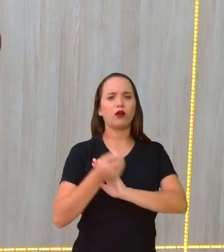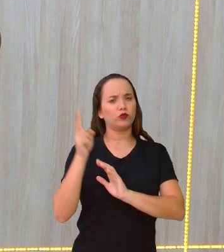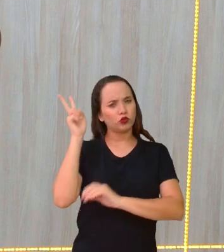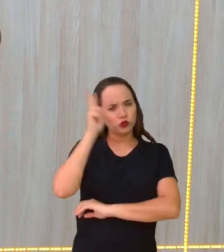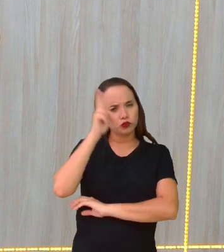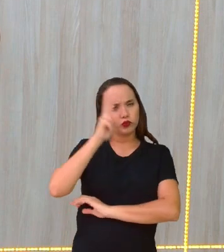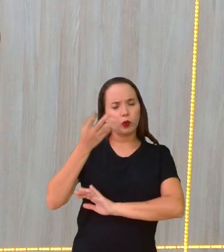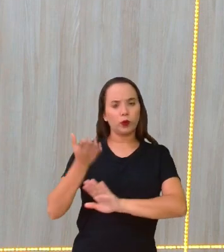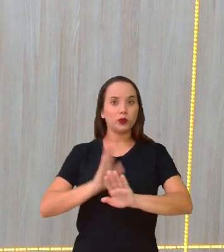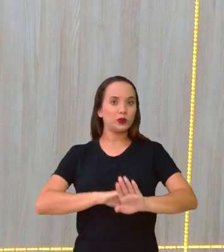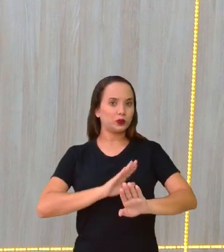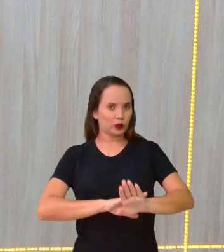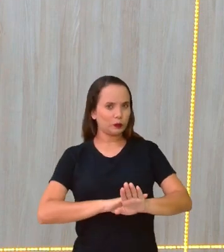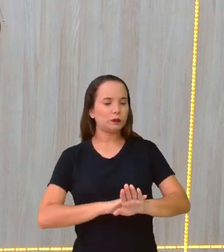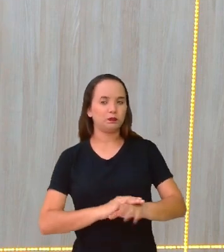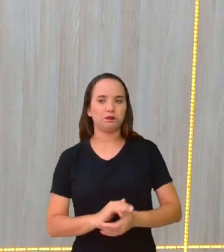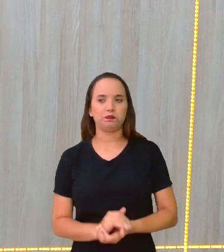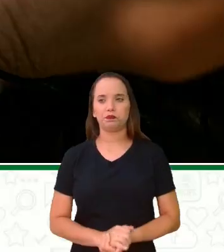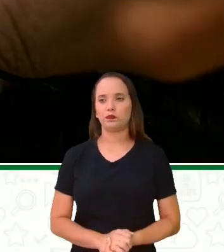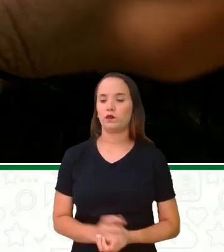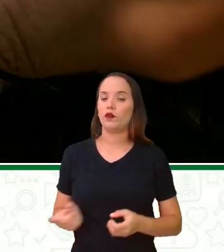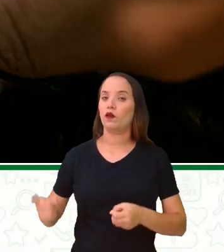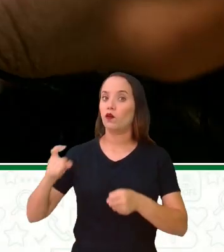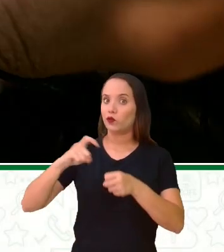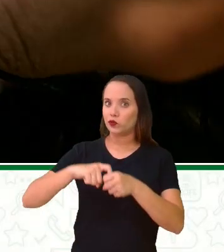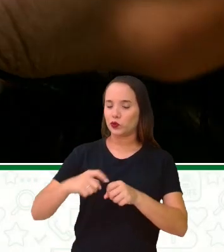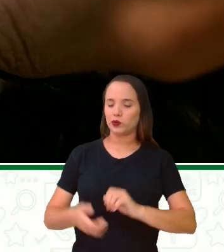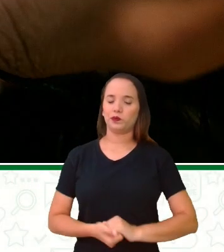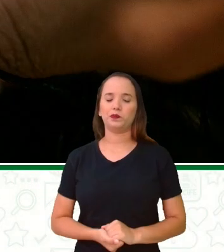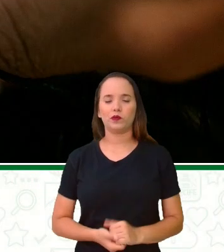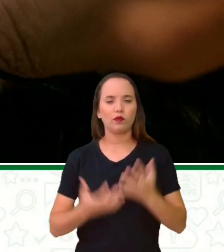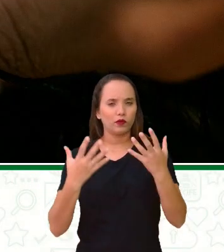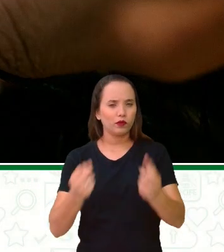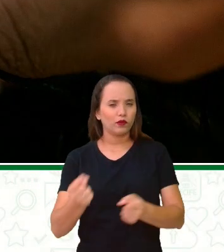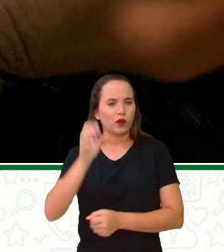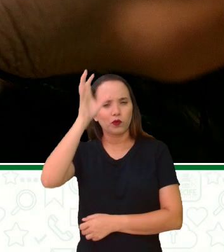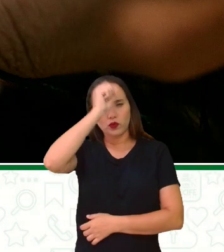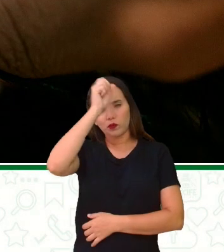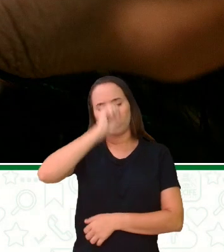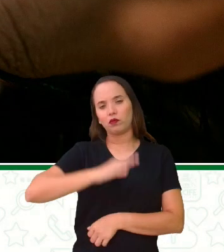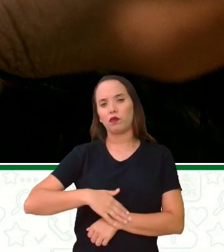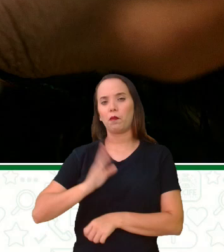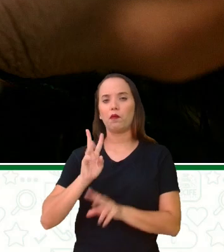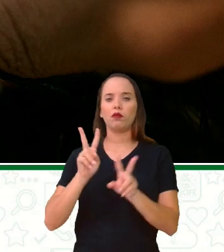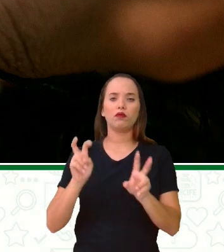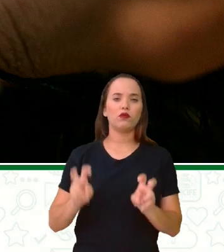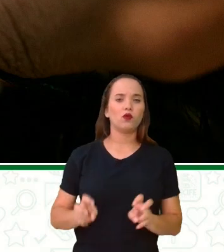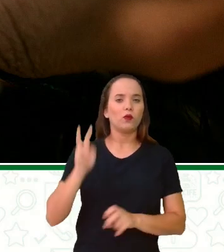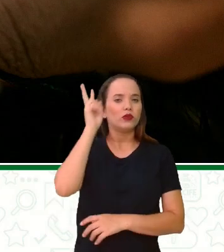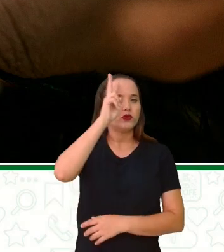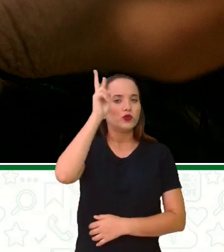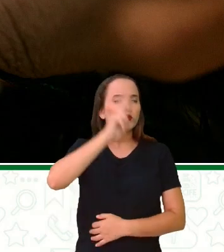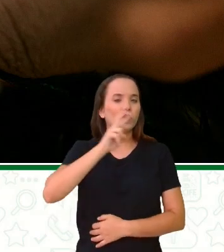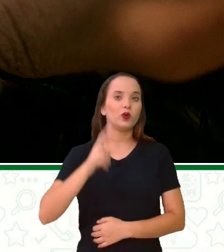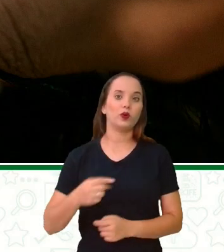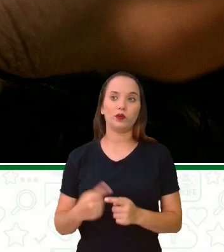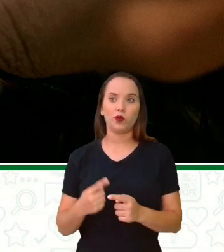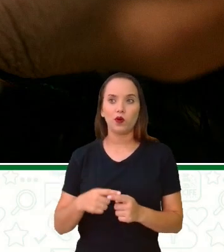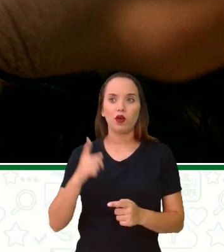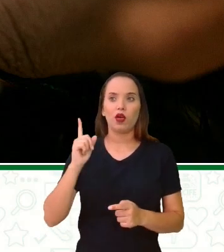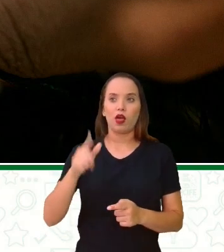é. Voltando ainda para essa história de trança, vamos aprender mais. Essa história ela